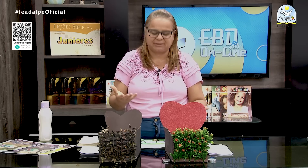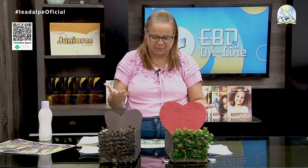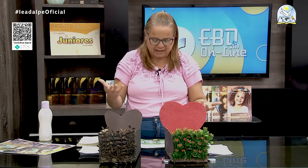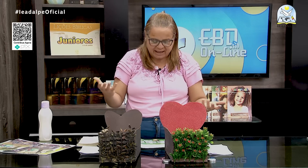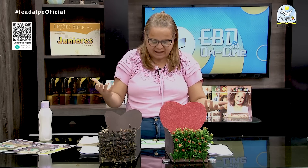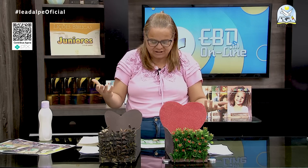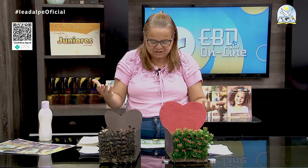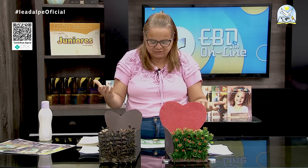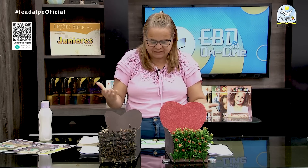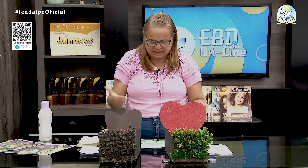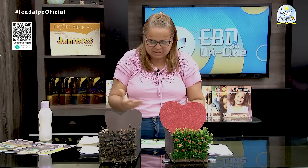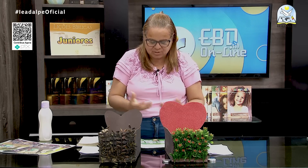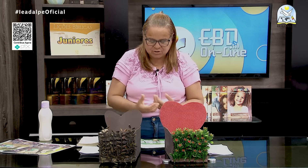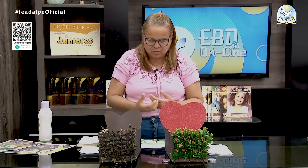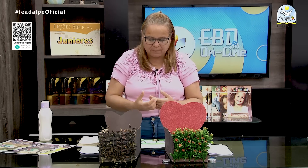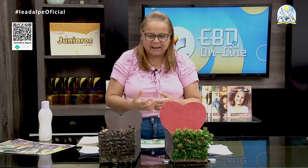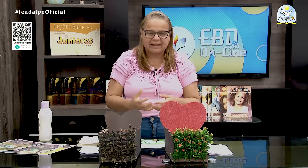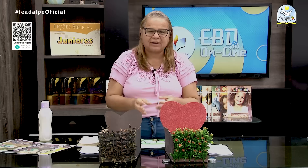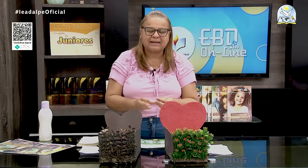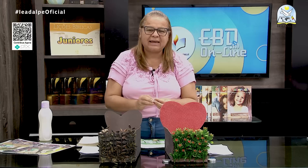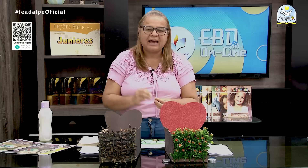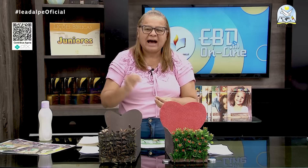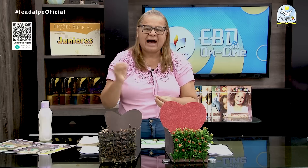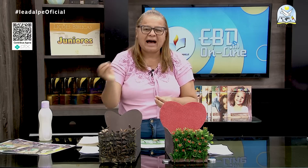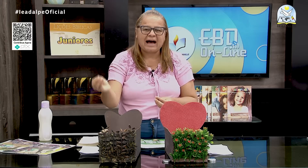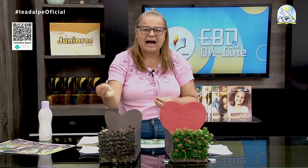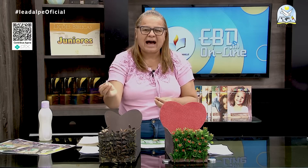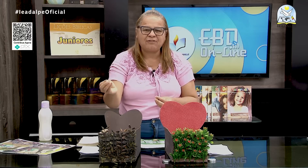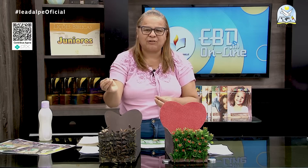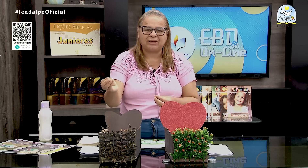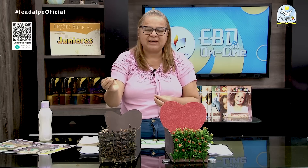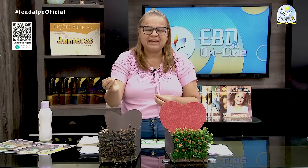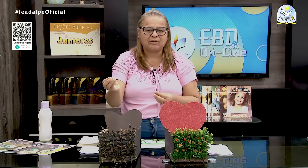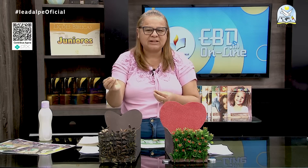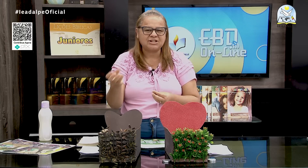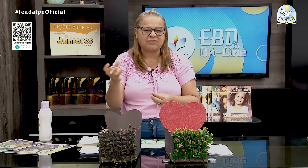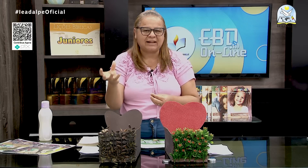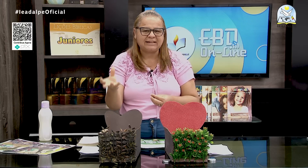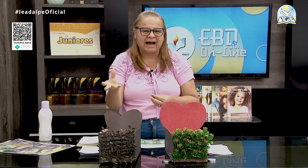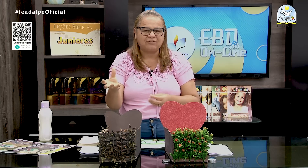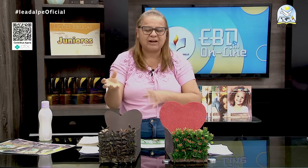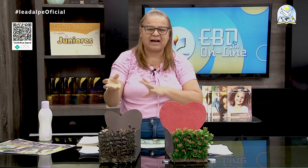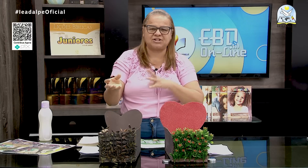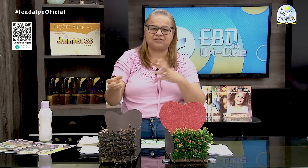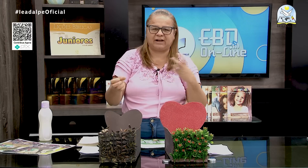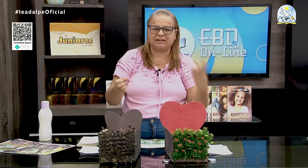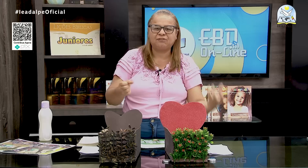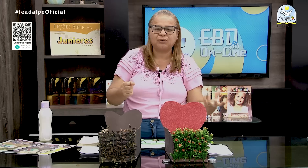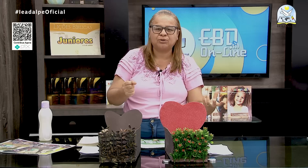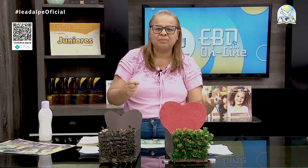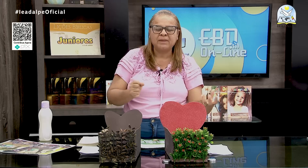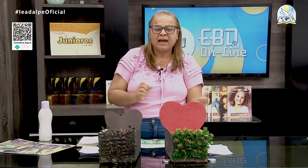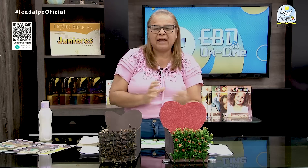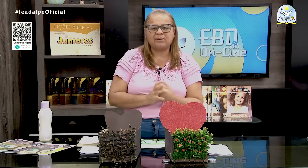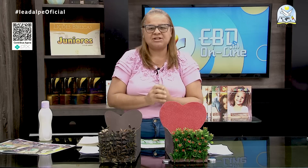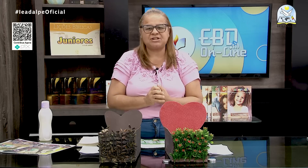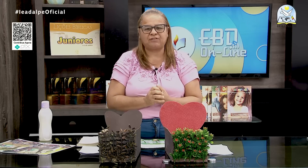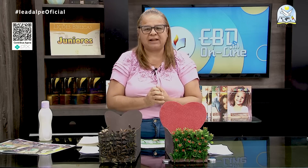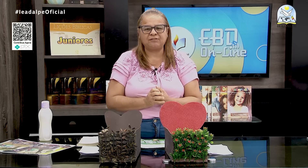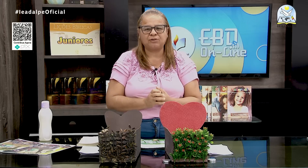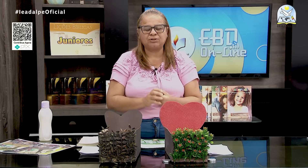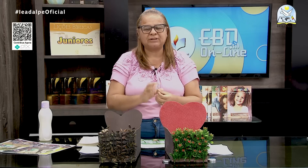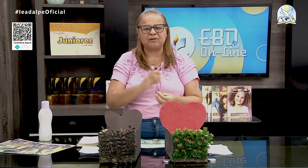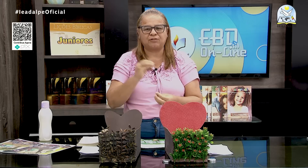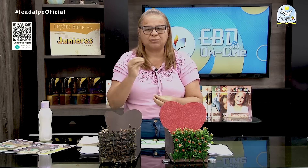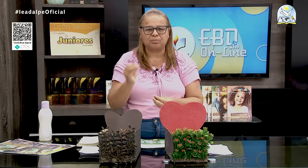ensinamento a gente vê aqui que somos comparado aqui a árvore e quando a gente fala de árvore a gente fala de fruto e quando